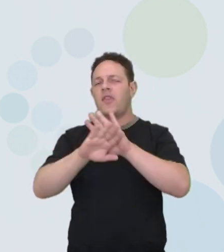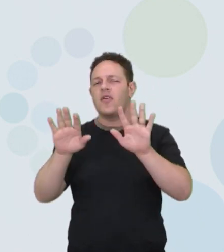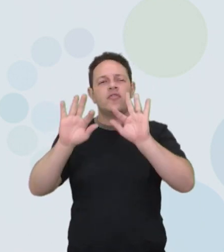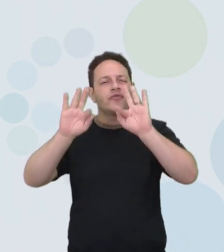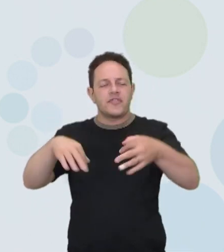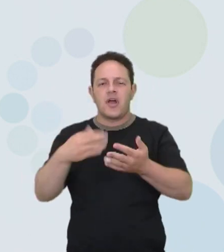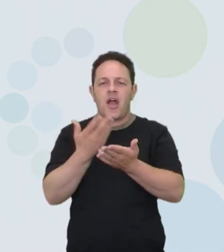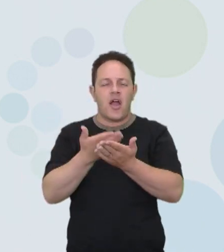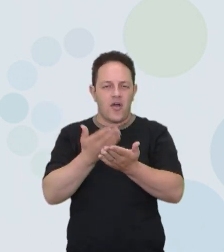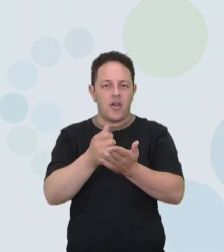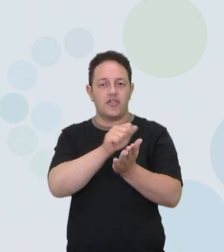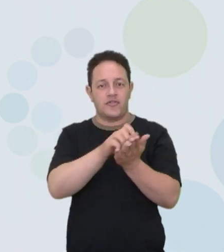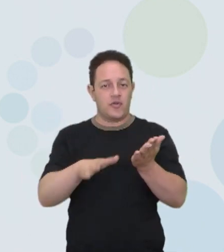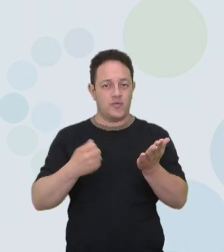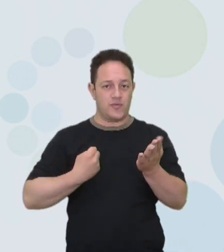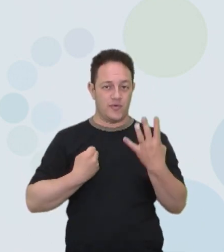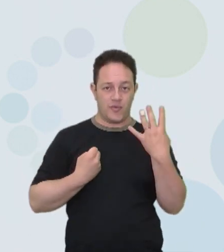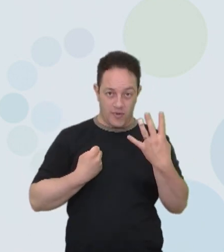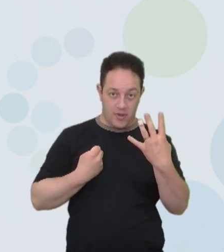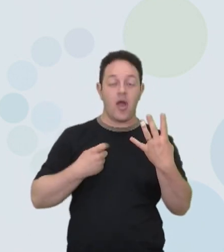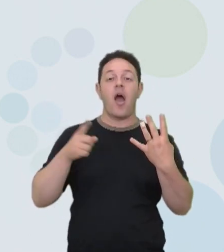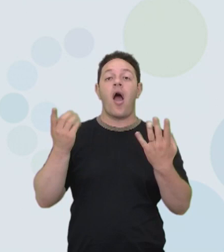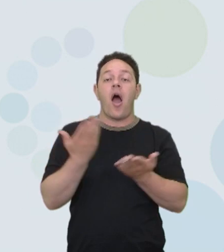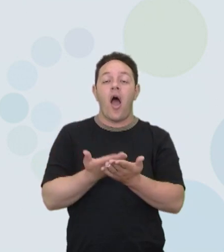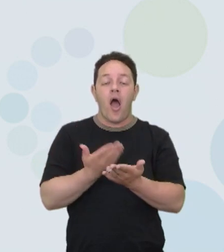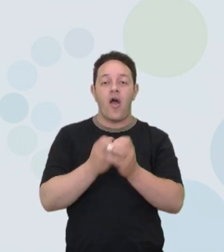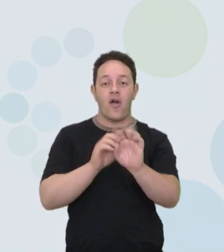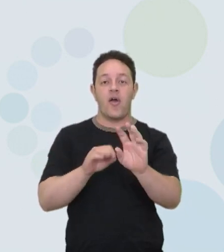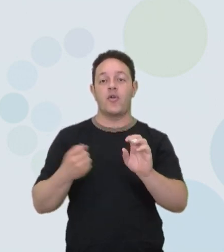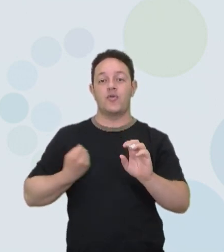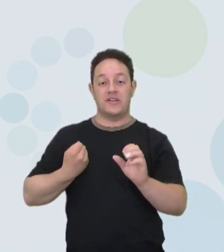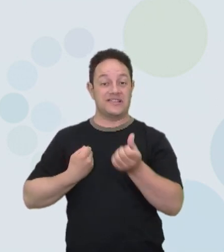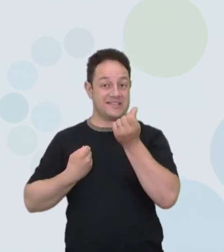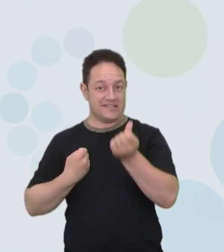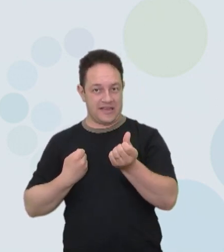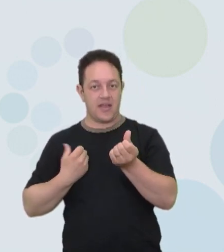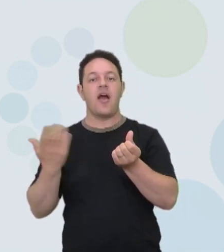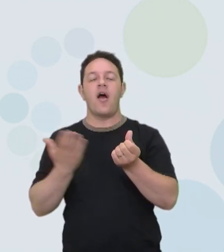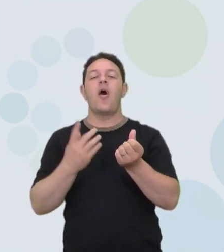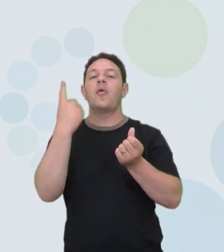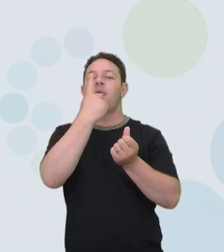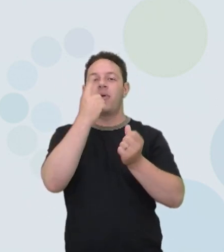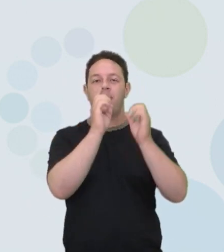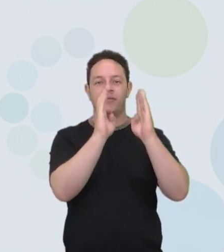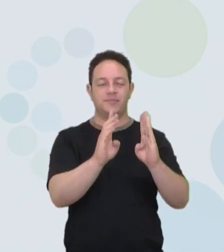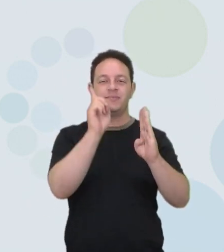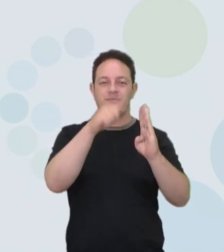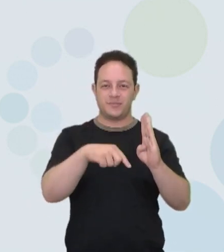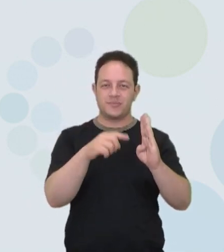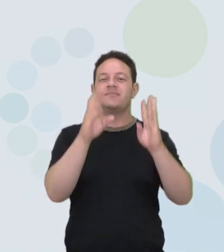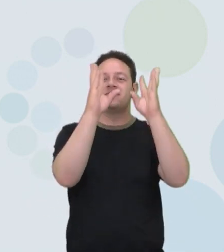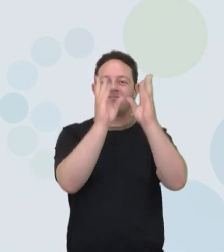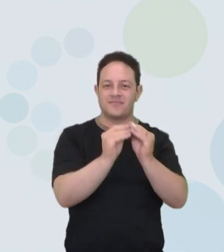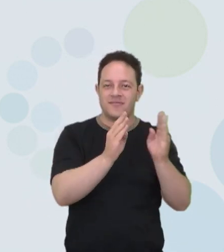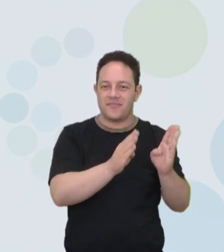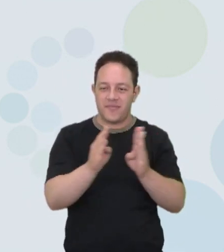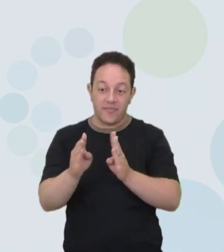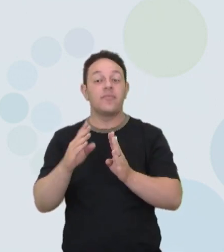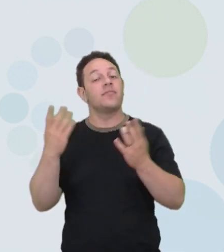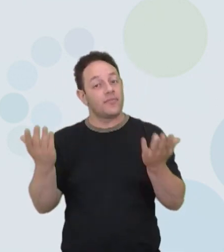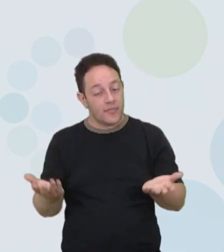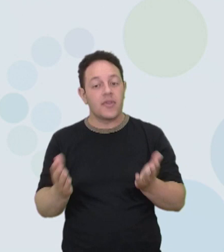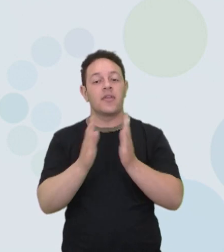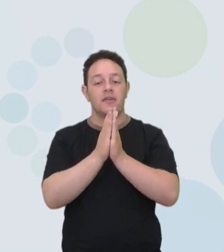da atividade 4, na aula 6, e a gente vai fazer a primeira parte da sistematização. Por isso, então,